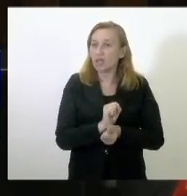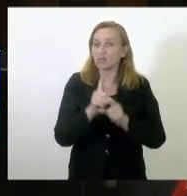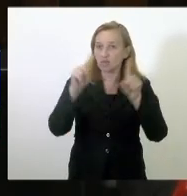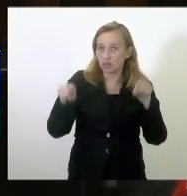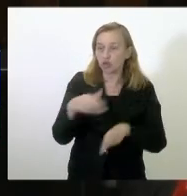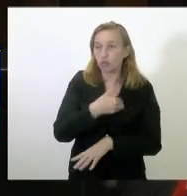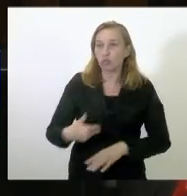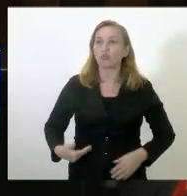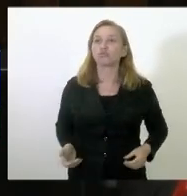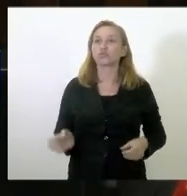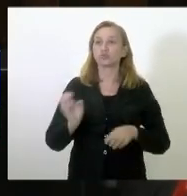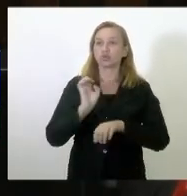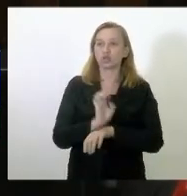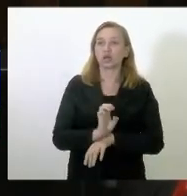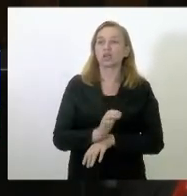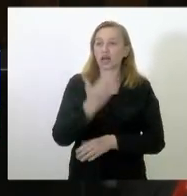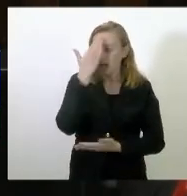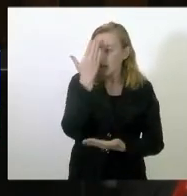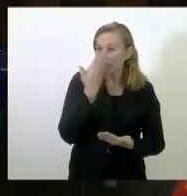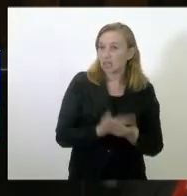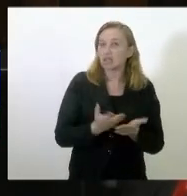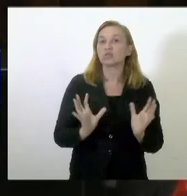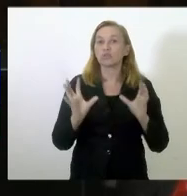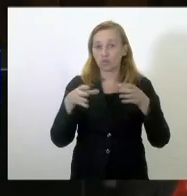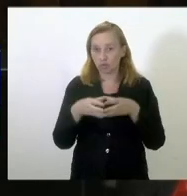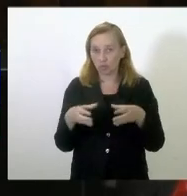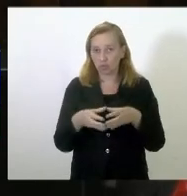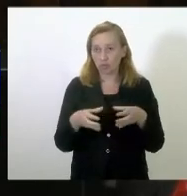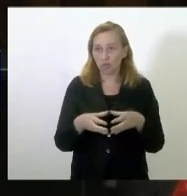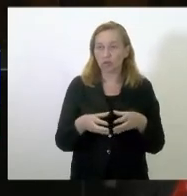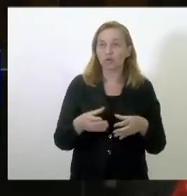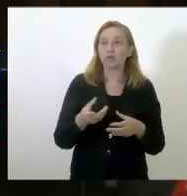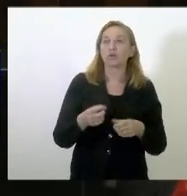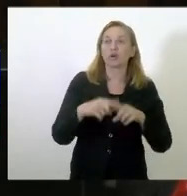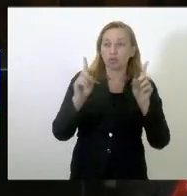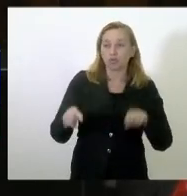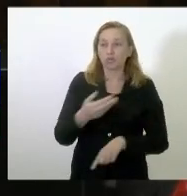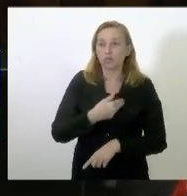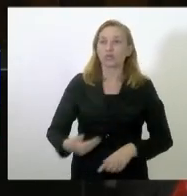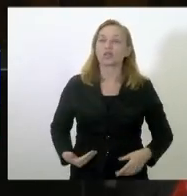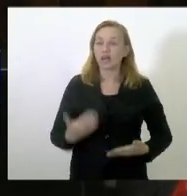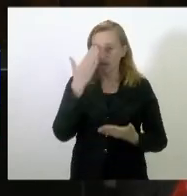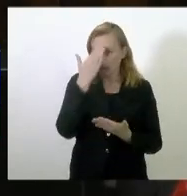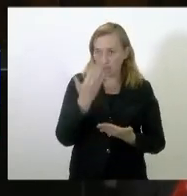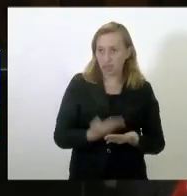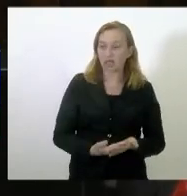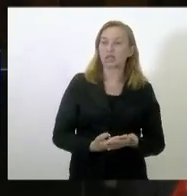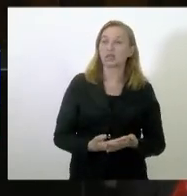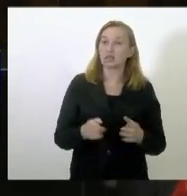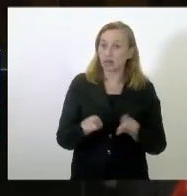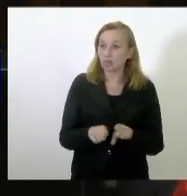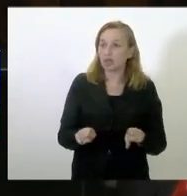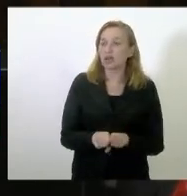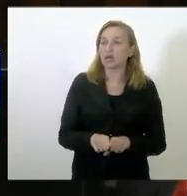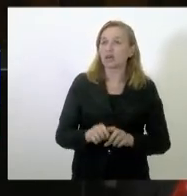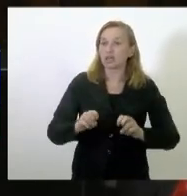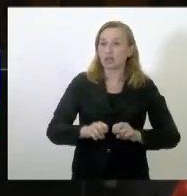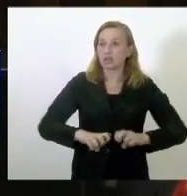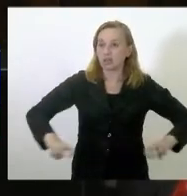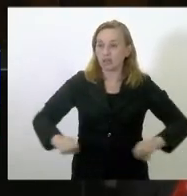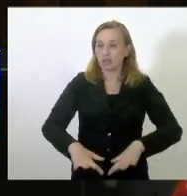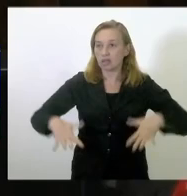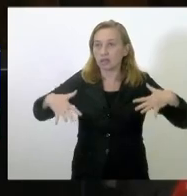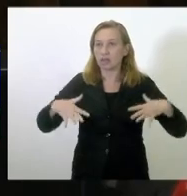nesse Estado. Então, confiem na Comissão de Servidores Públicos, confiem na Assembleia Legislativa, que amanhã nós iniciaremos toda a tratativa e toda a